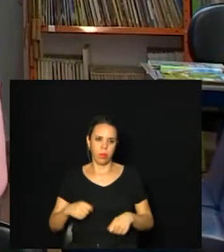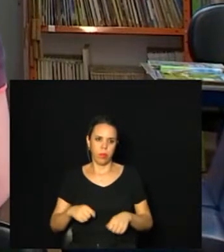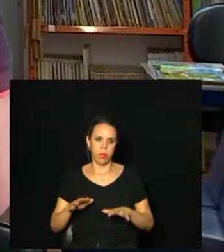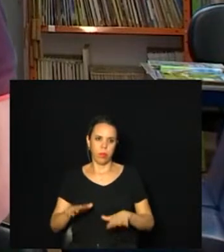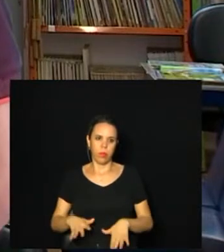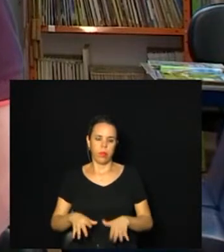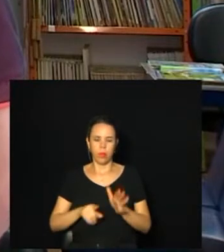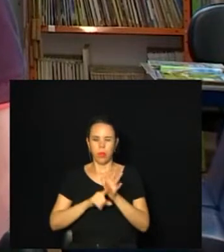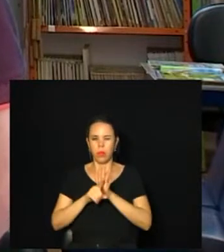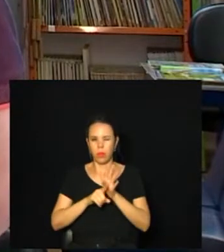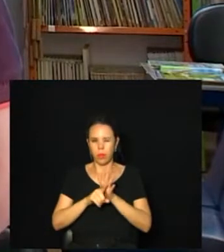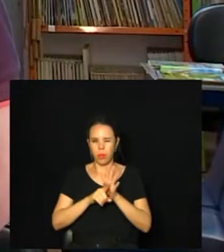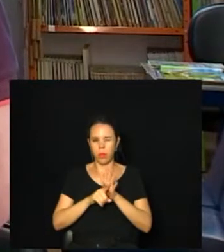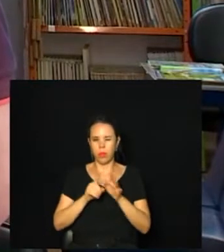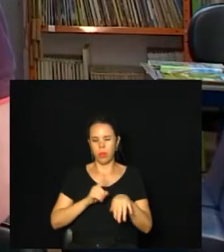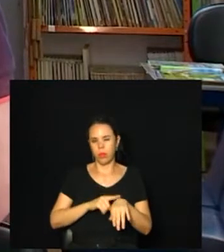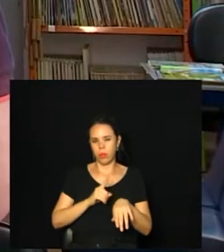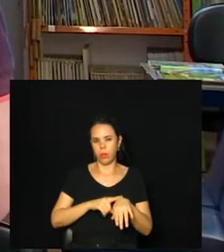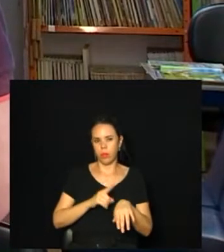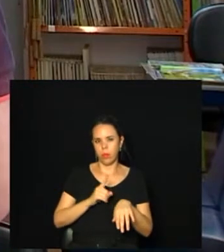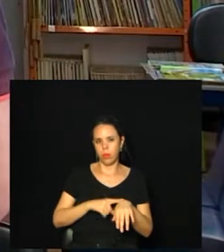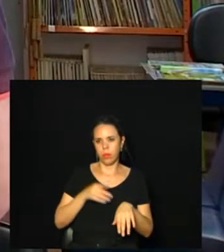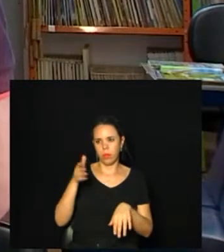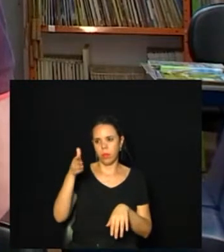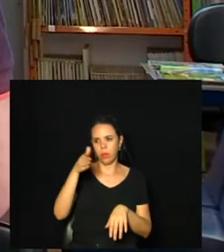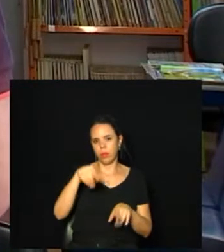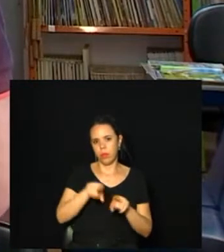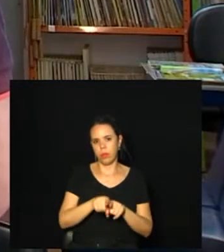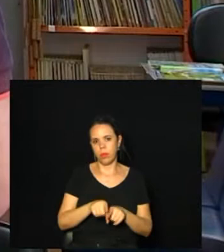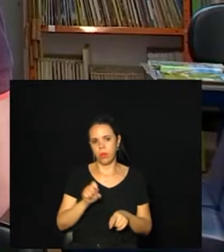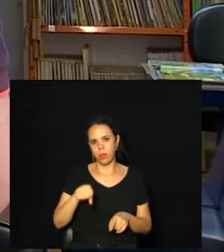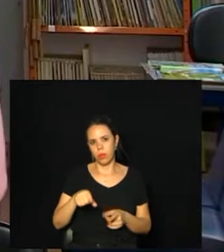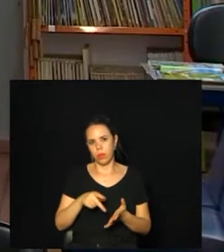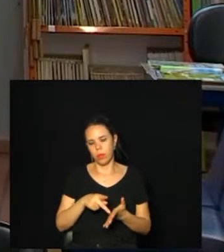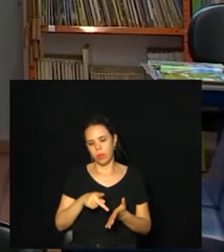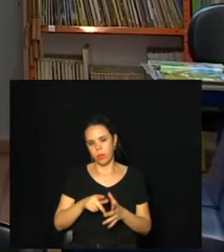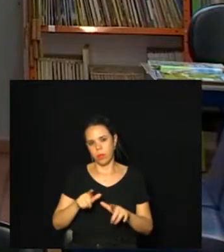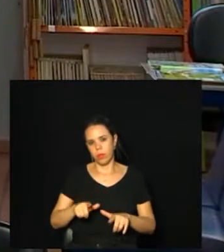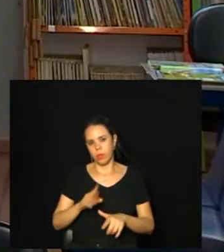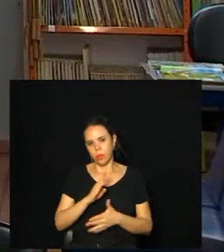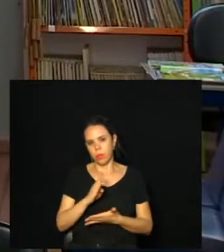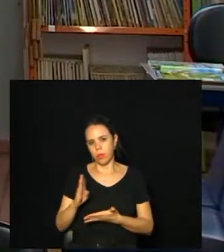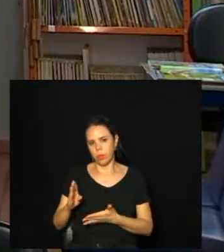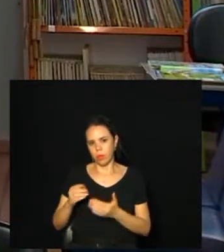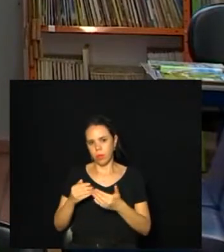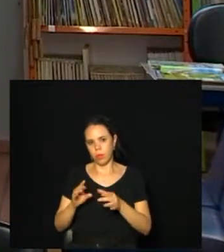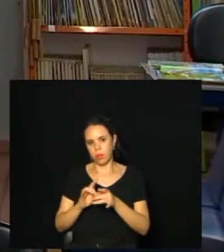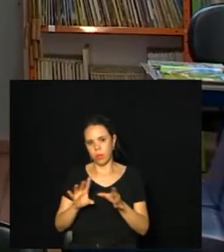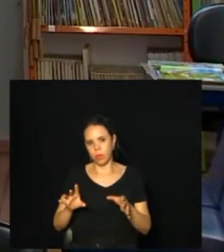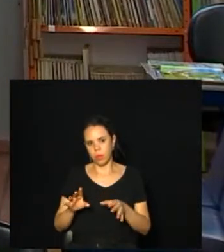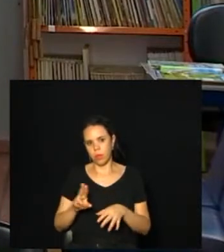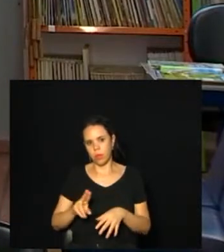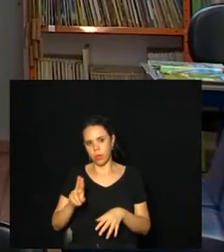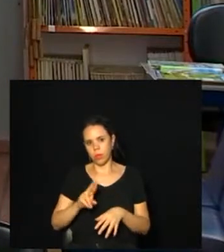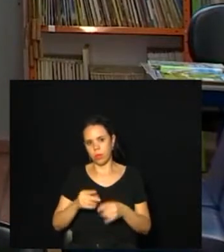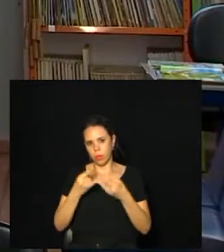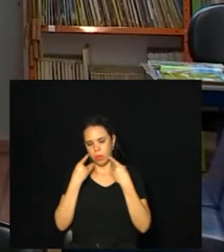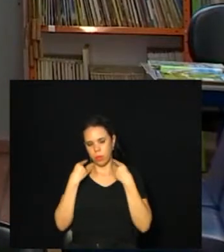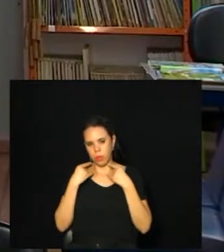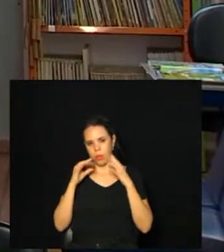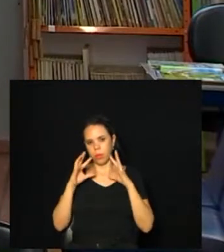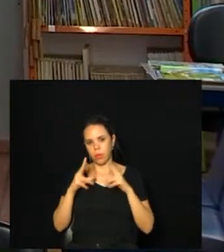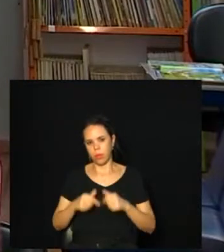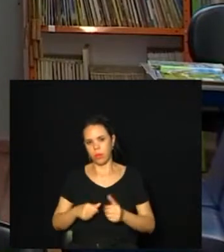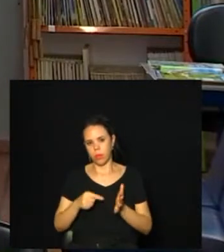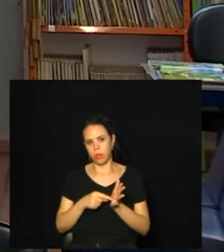uma consulta, dando um tempinho, dando uma passeada por aqui também, né? Sim, o espaço da biblioteca está aberto. Use máscara, higienize